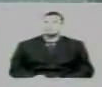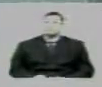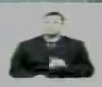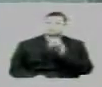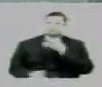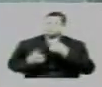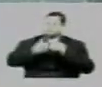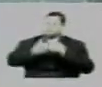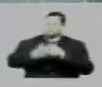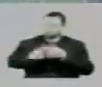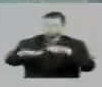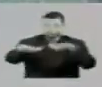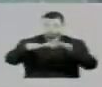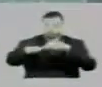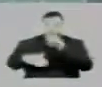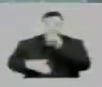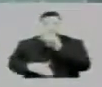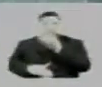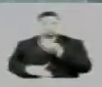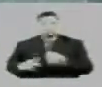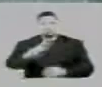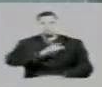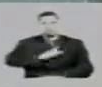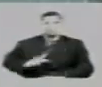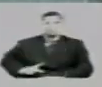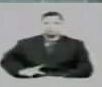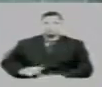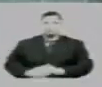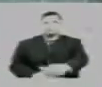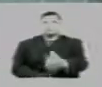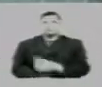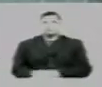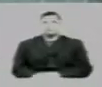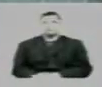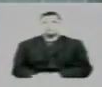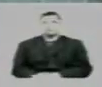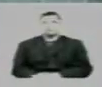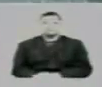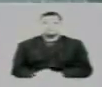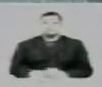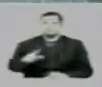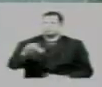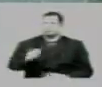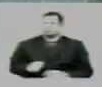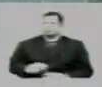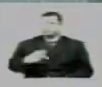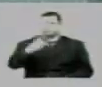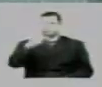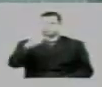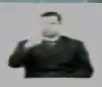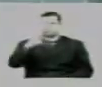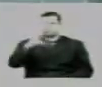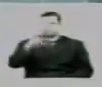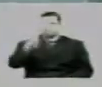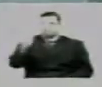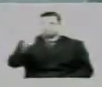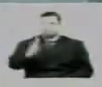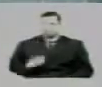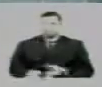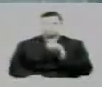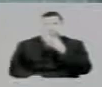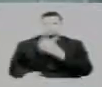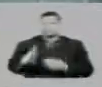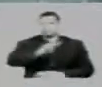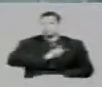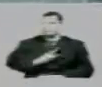ainda em plenário. Senhora presidente, na condição de líder do Partido Socialista Brasileiro e